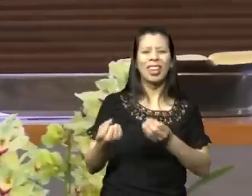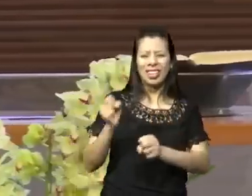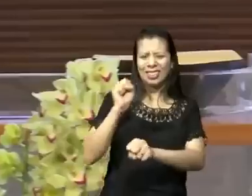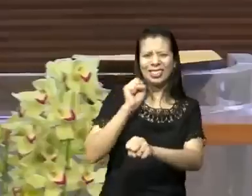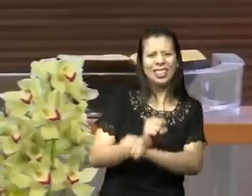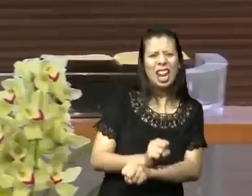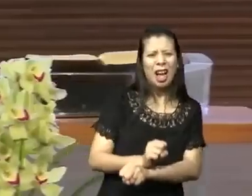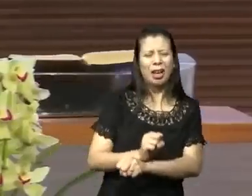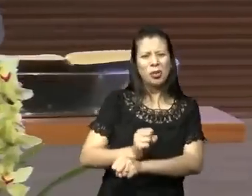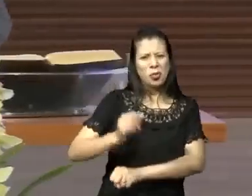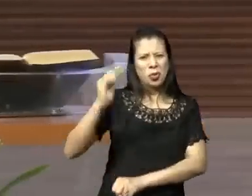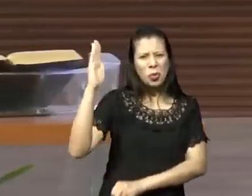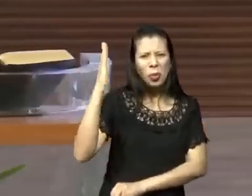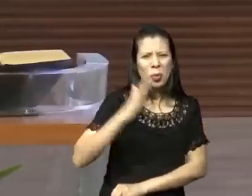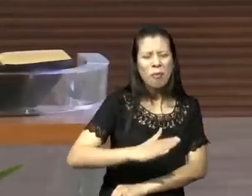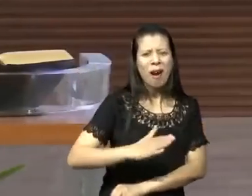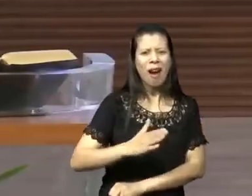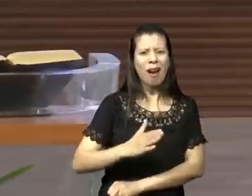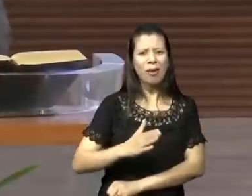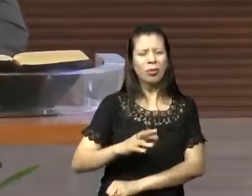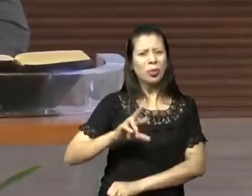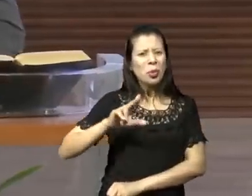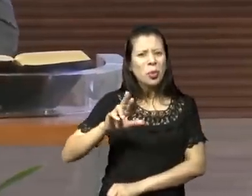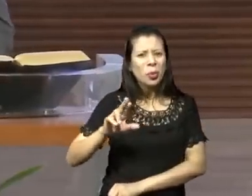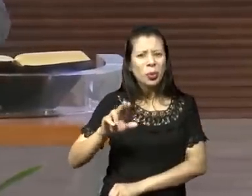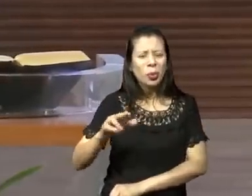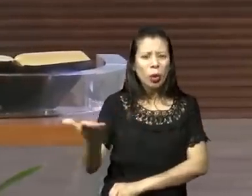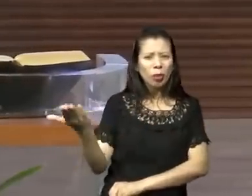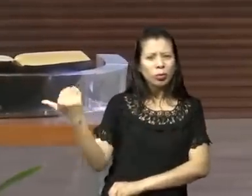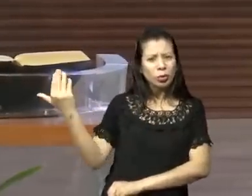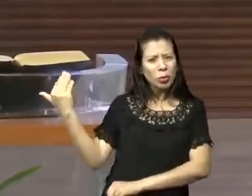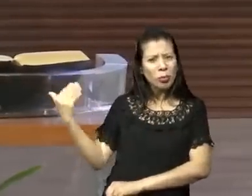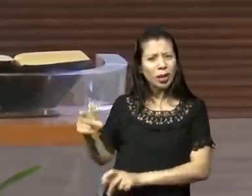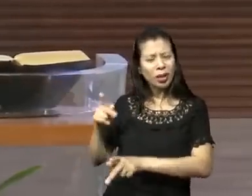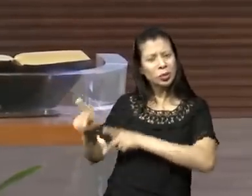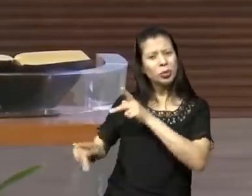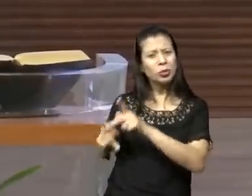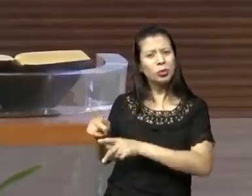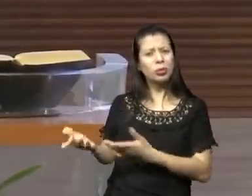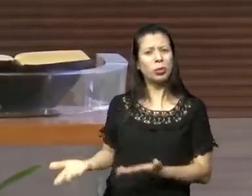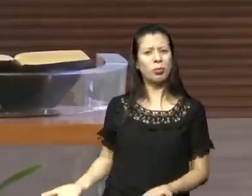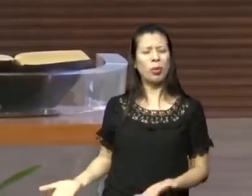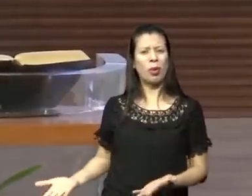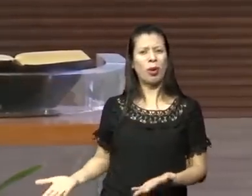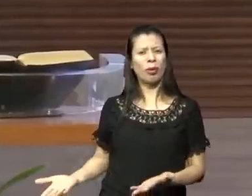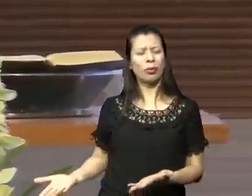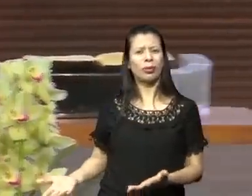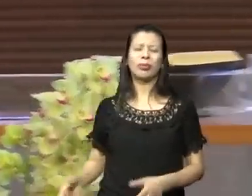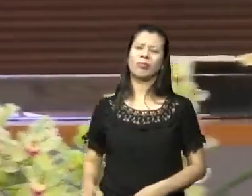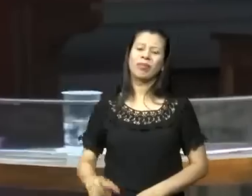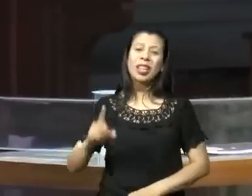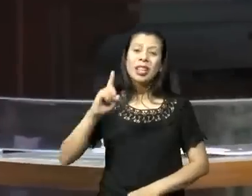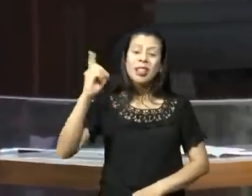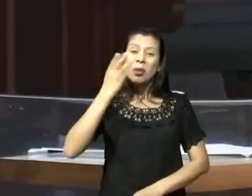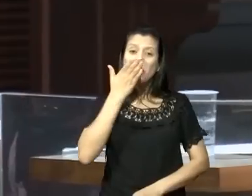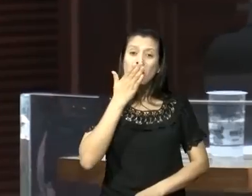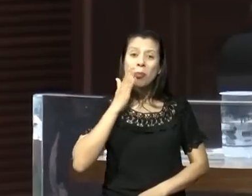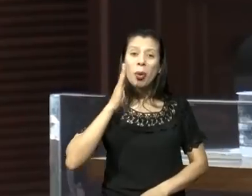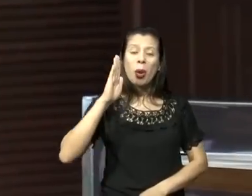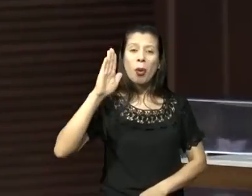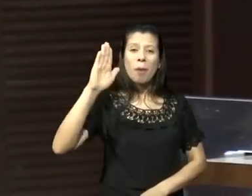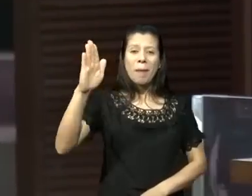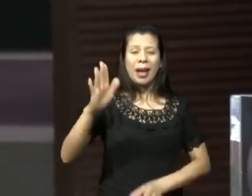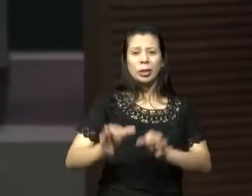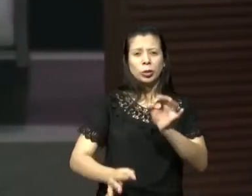sabe o que é isso você vai entender uma coisa Jesus promete justificação pela fé